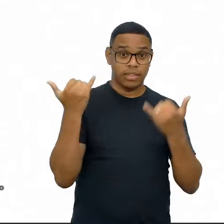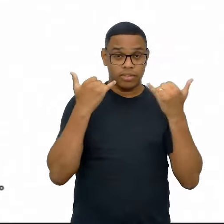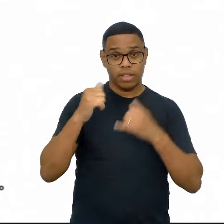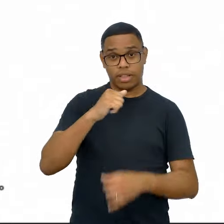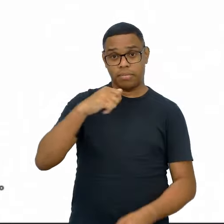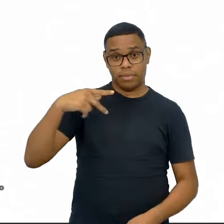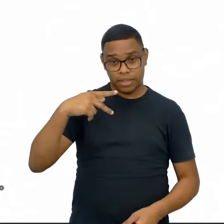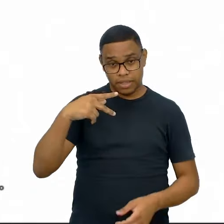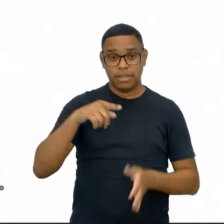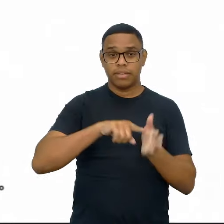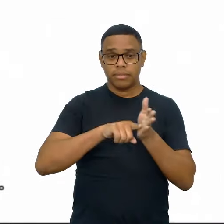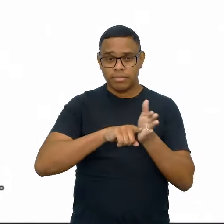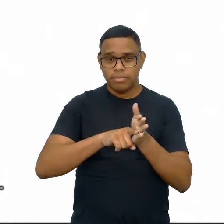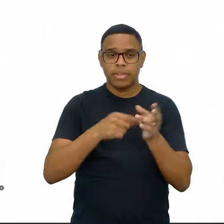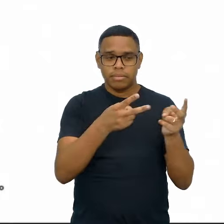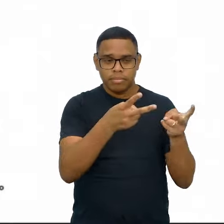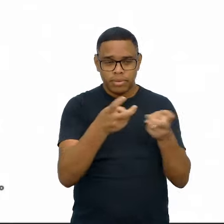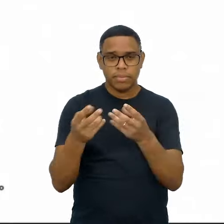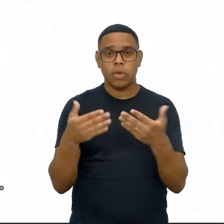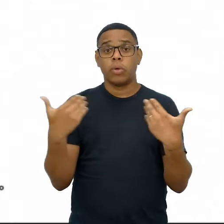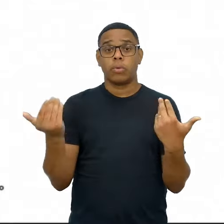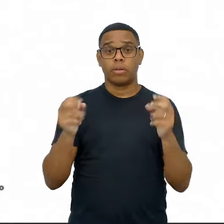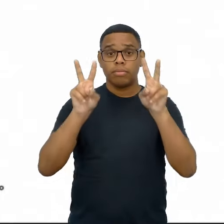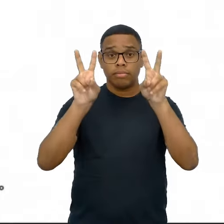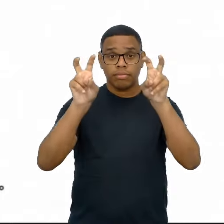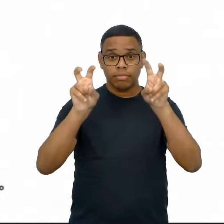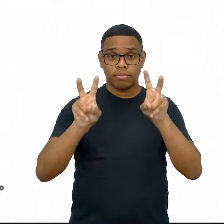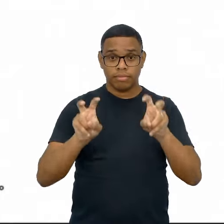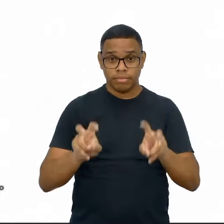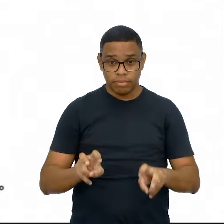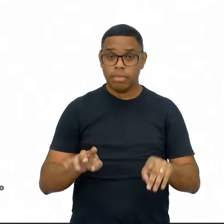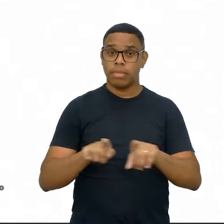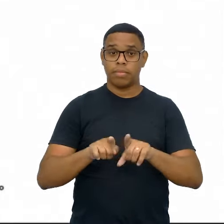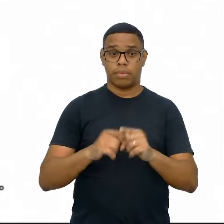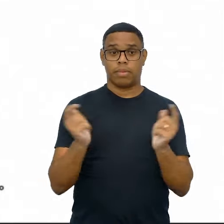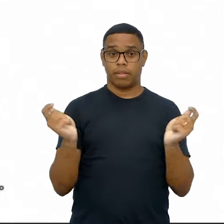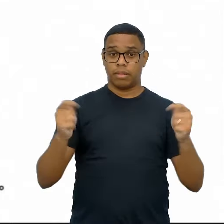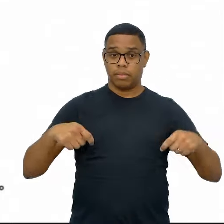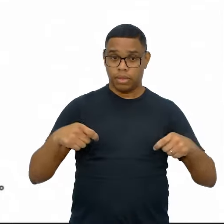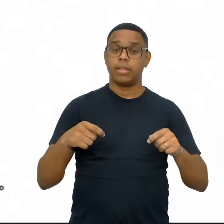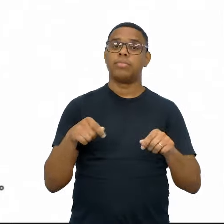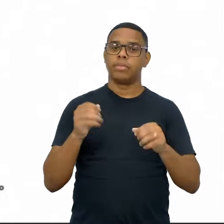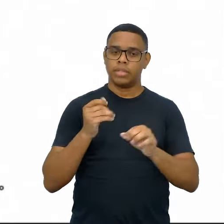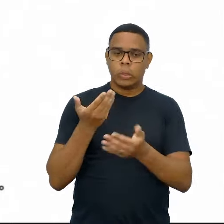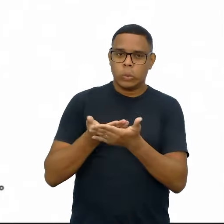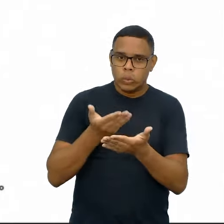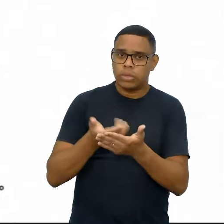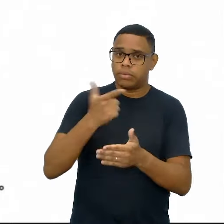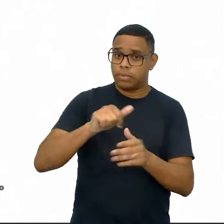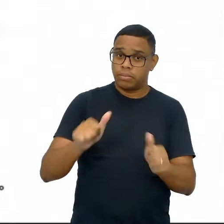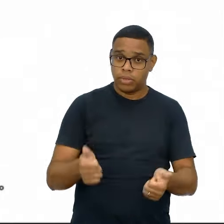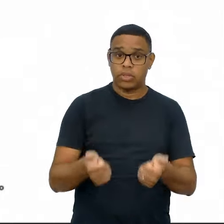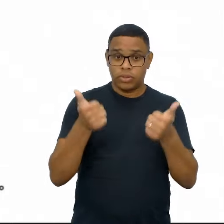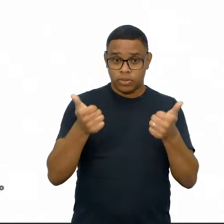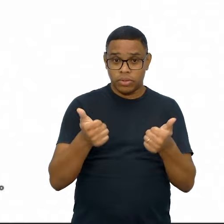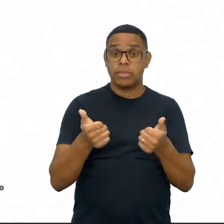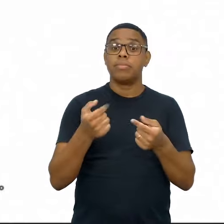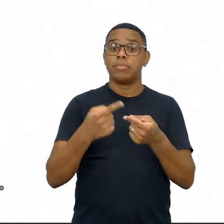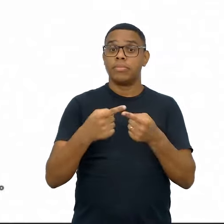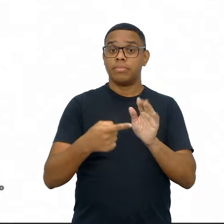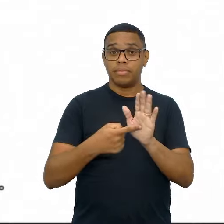AP, evidenciando quais as temáticas, né, e as habilidades que precisam ser revisitadas, uma vez que indicam